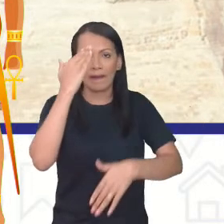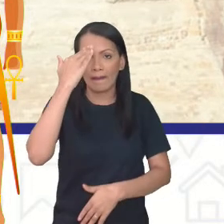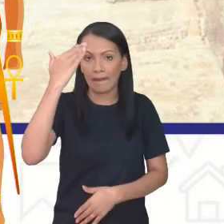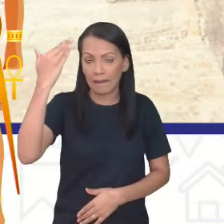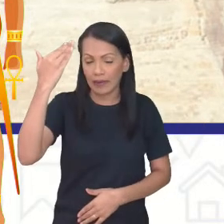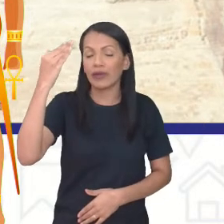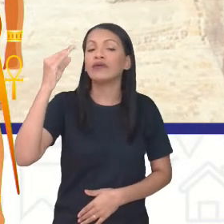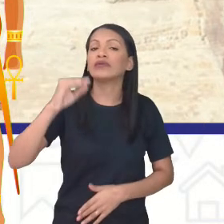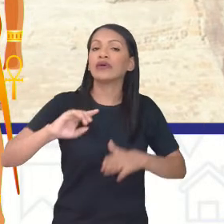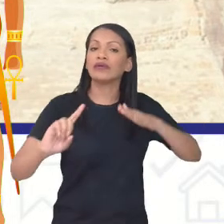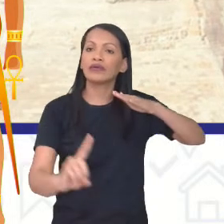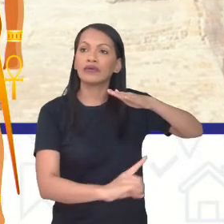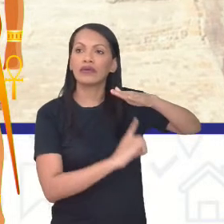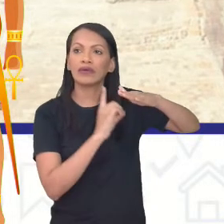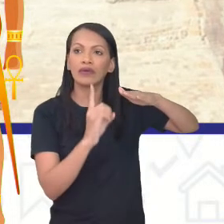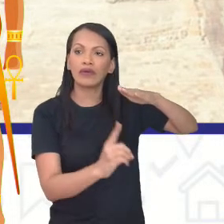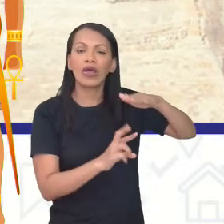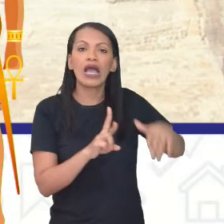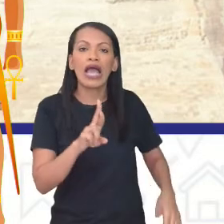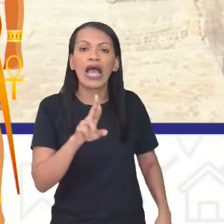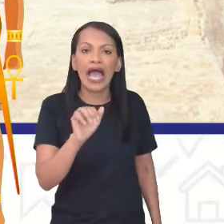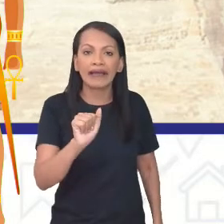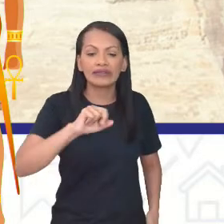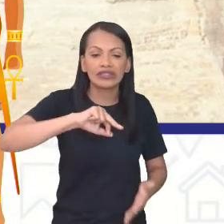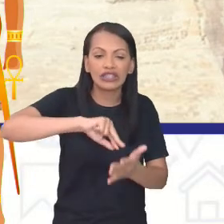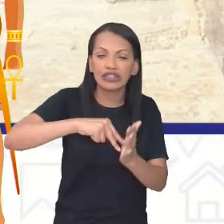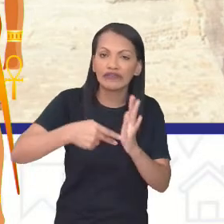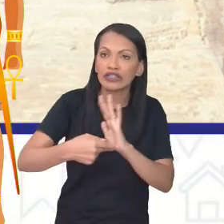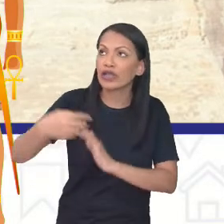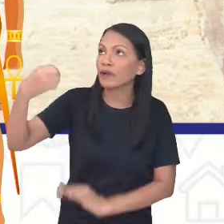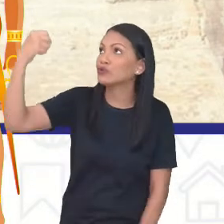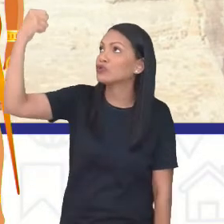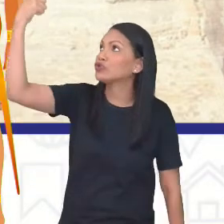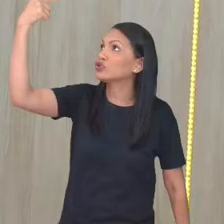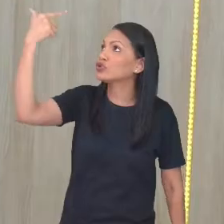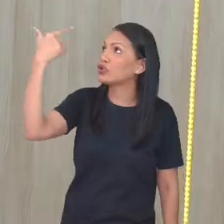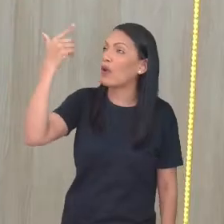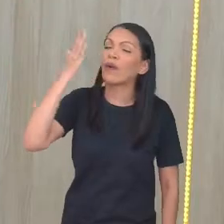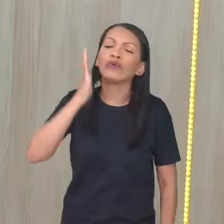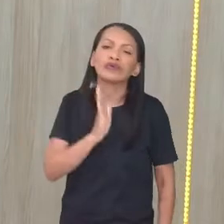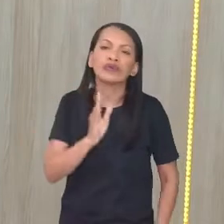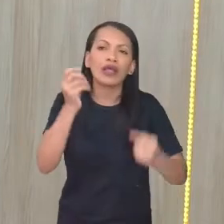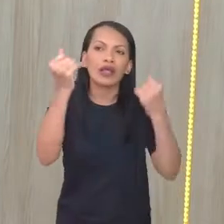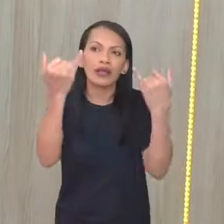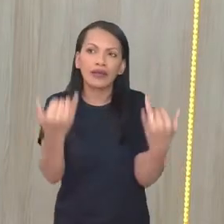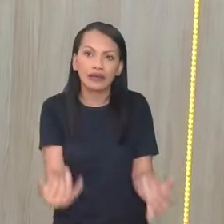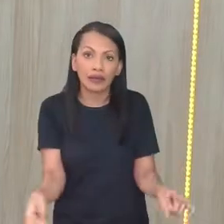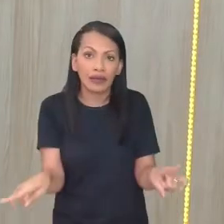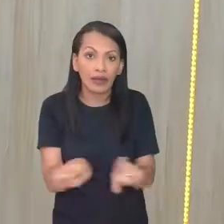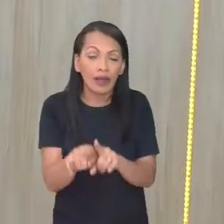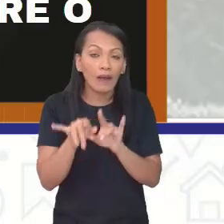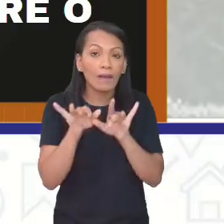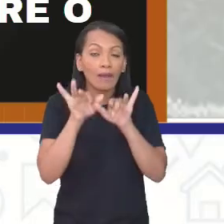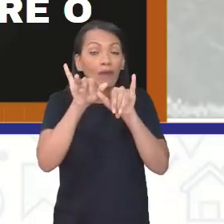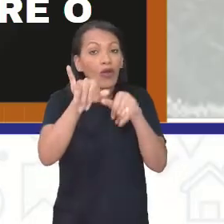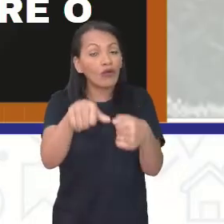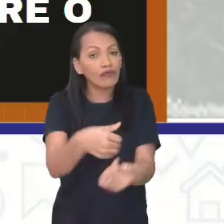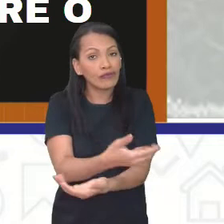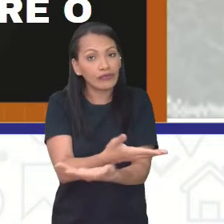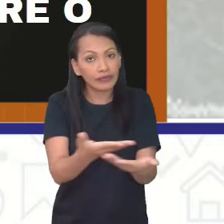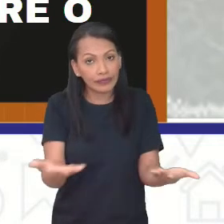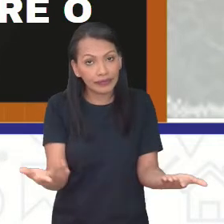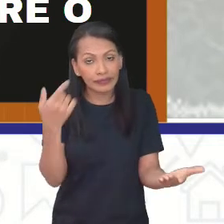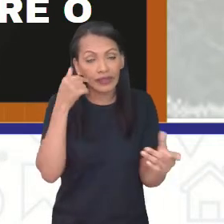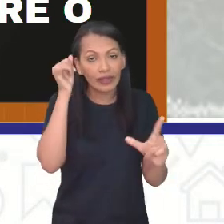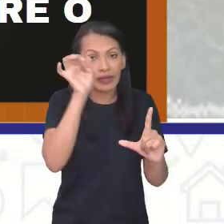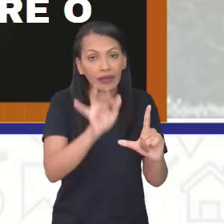era o deus Ra, certo? O Sol, mas a gente já falou disso aqui. E, por fim, gente,